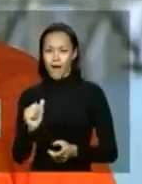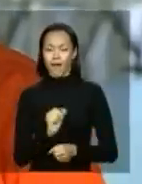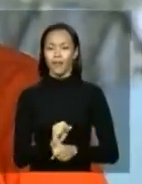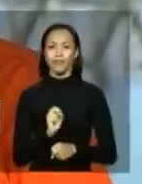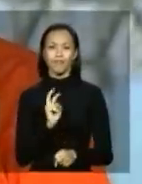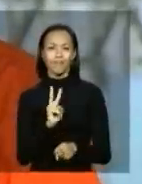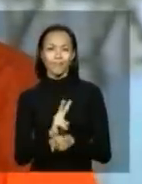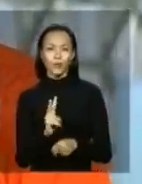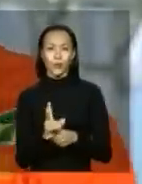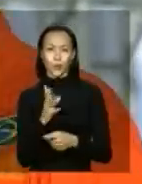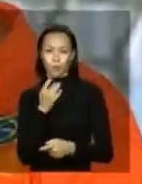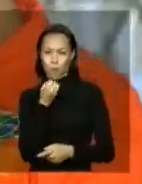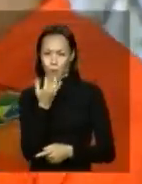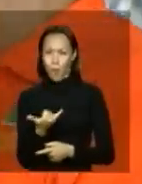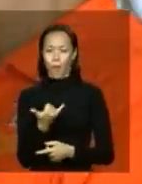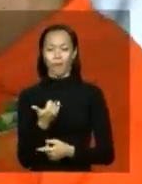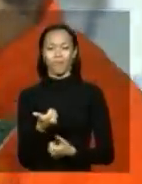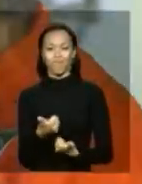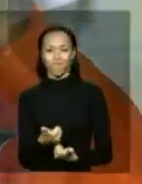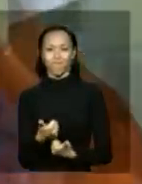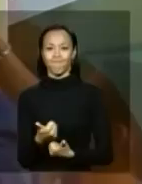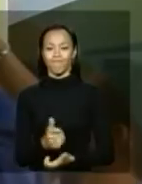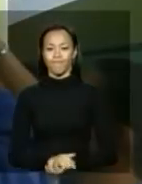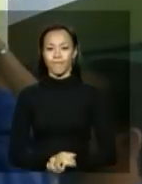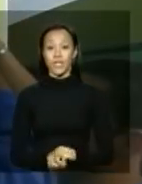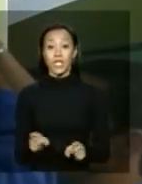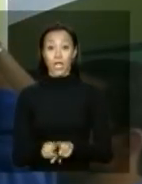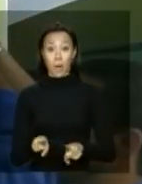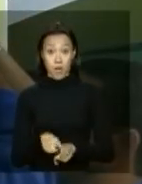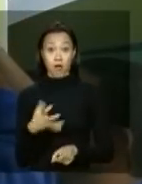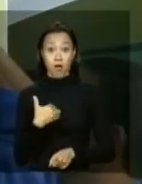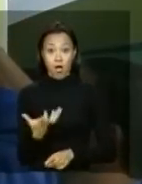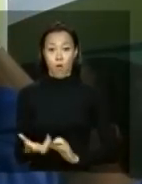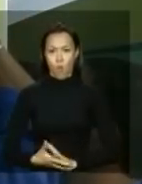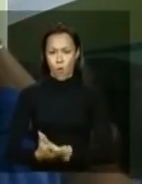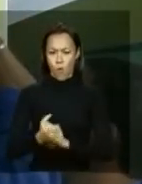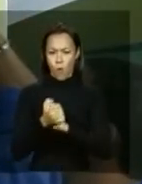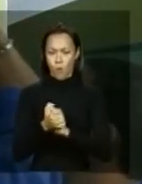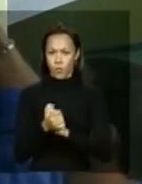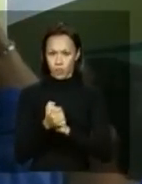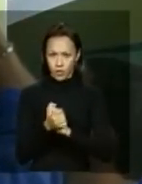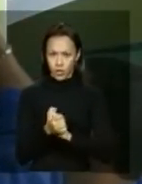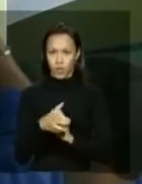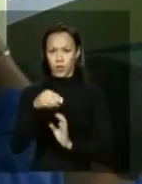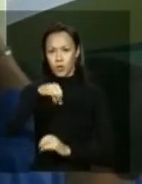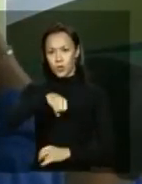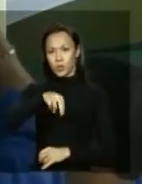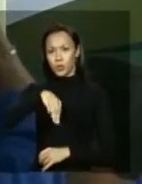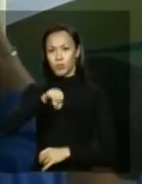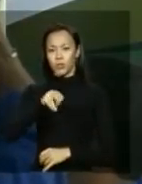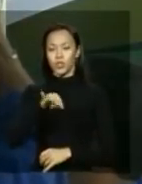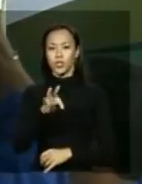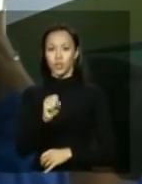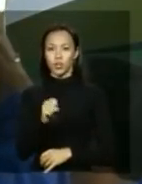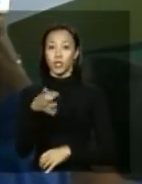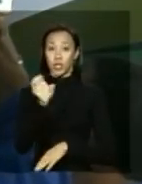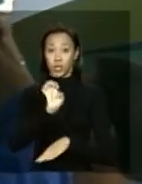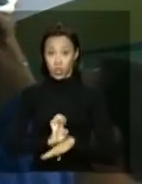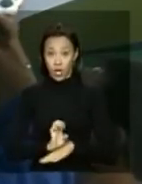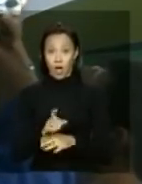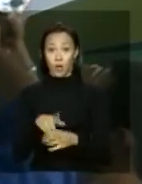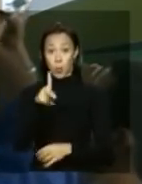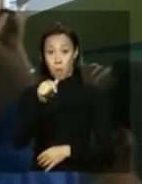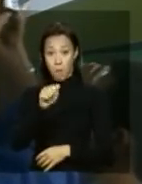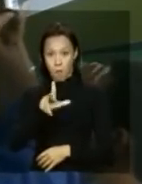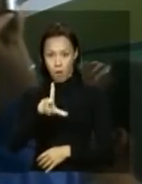a plataforma o seu charme. Queria cumprimentar aqui os ministros de Estado, Paulo Passos, do Transporte,